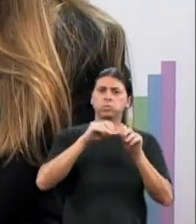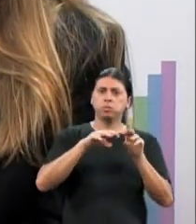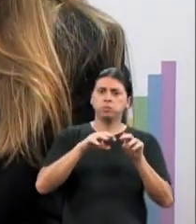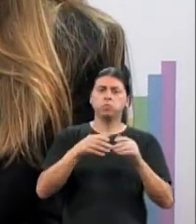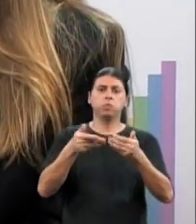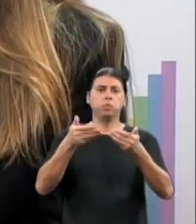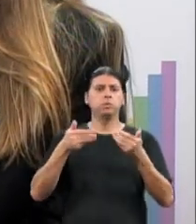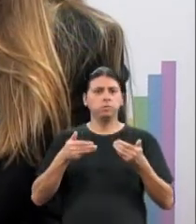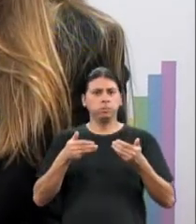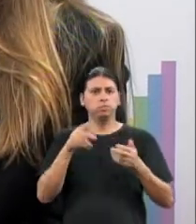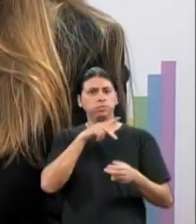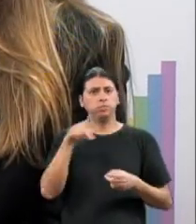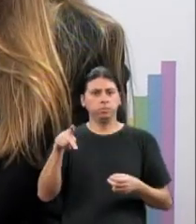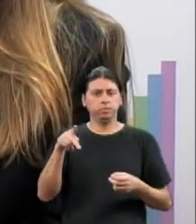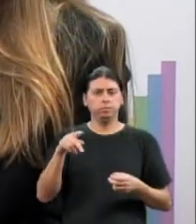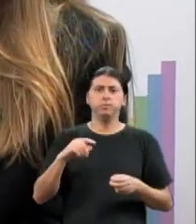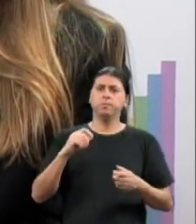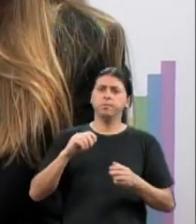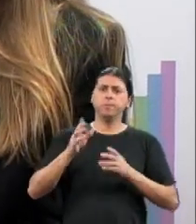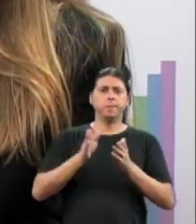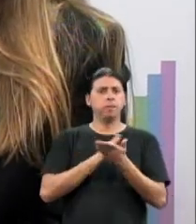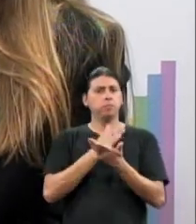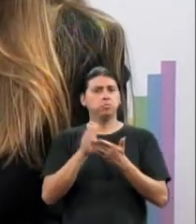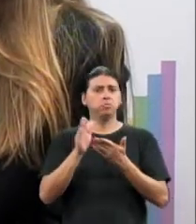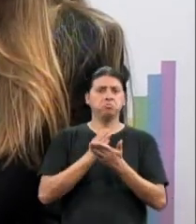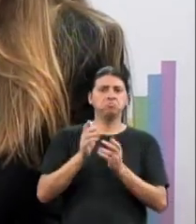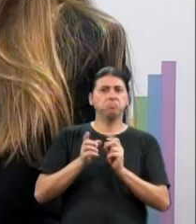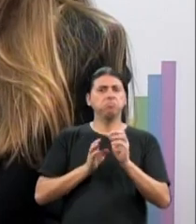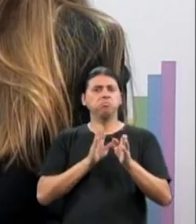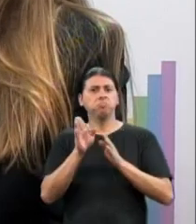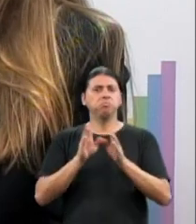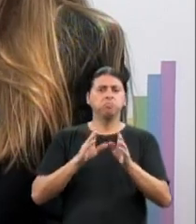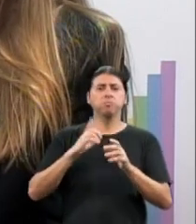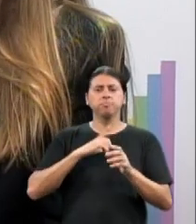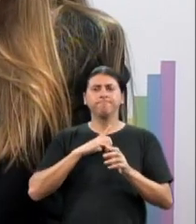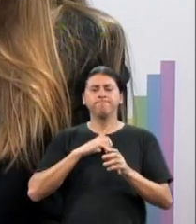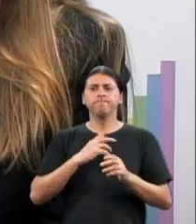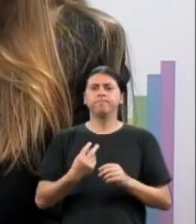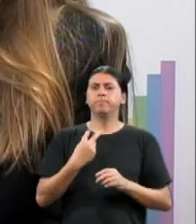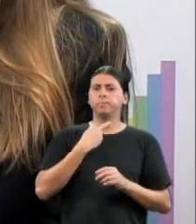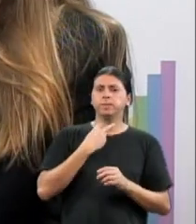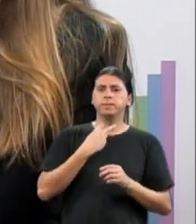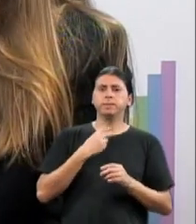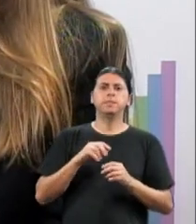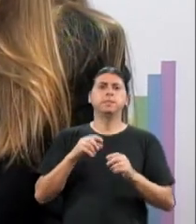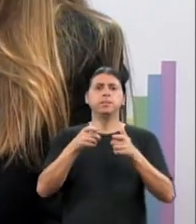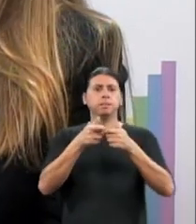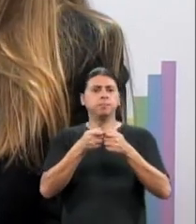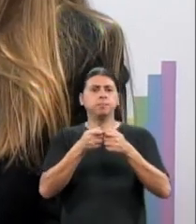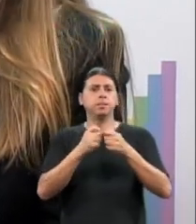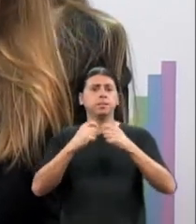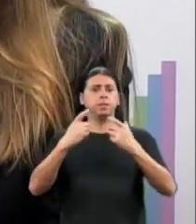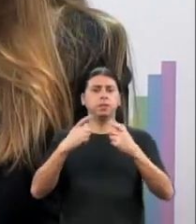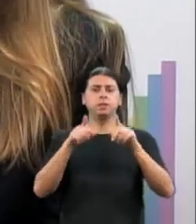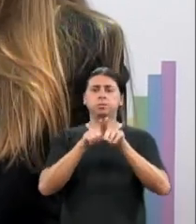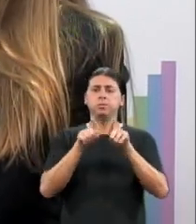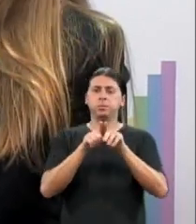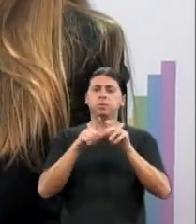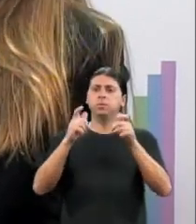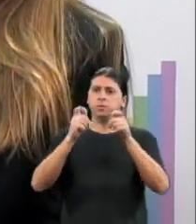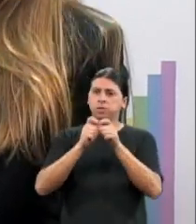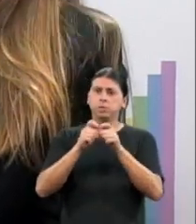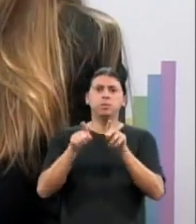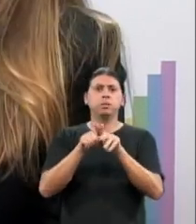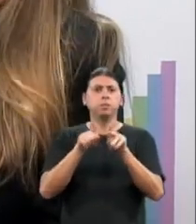oferecidas. Muitas vezes elas ficam restritas no ligar, desligar o computador, gravar